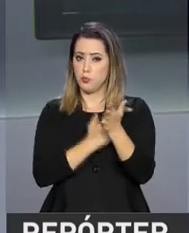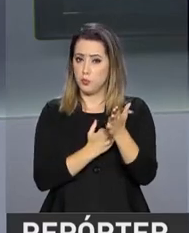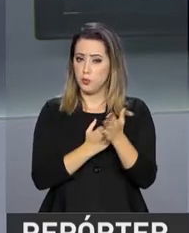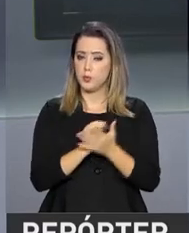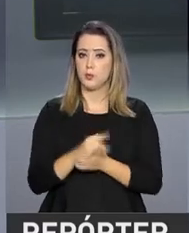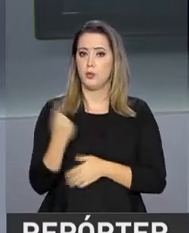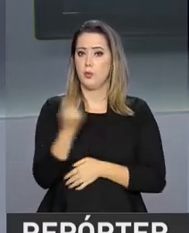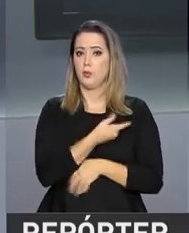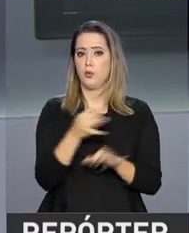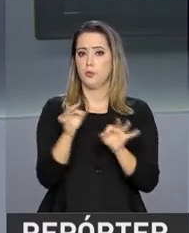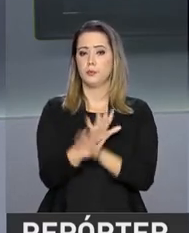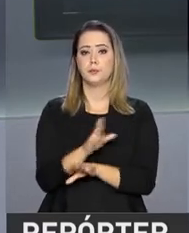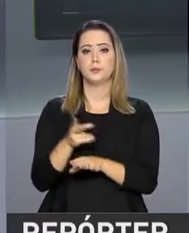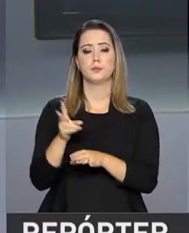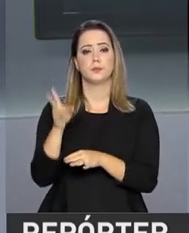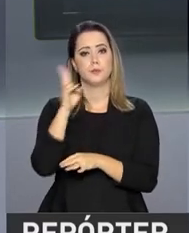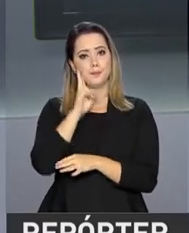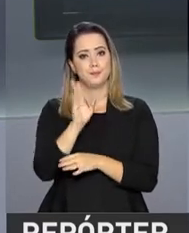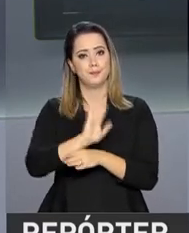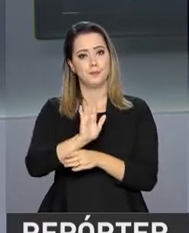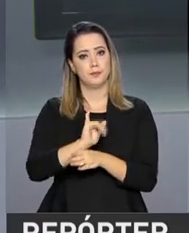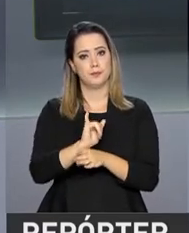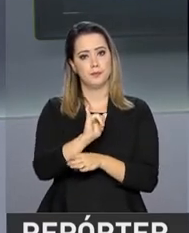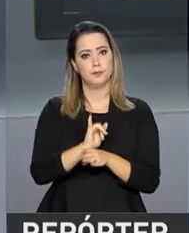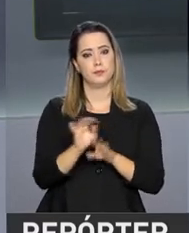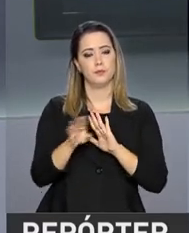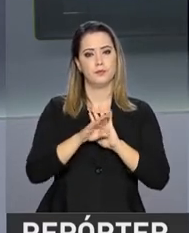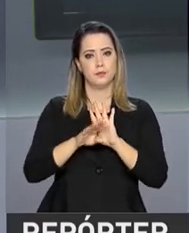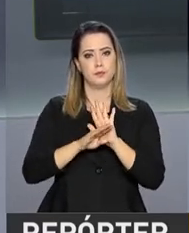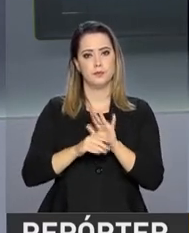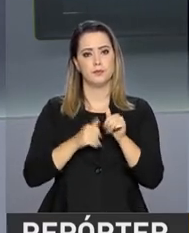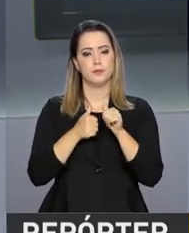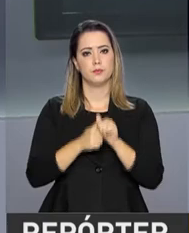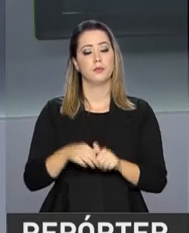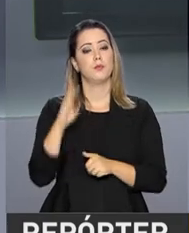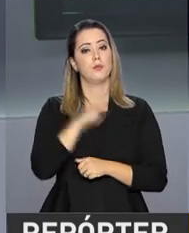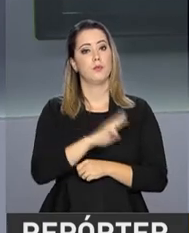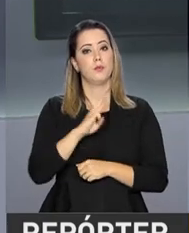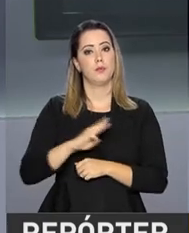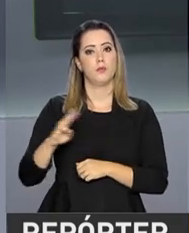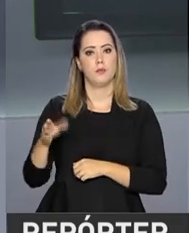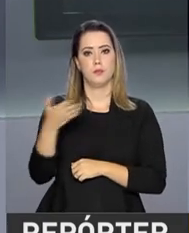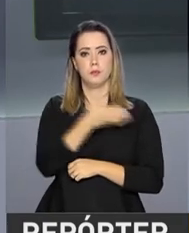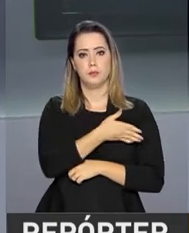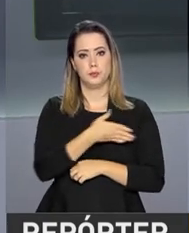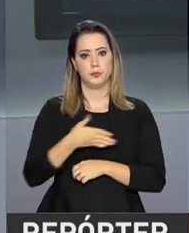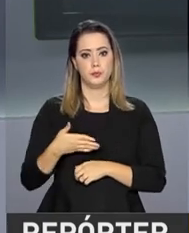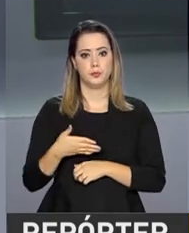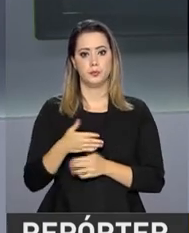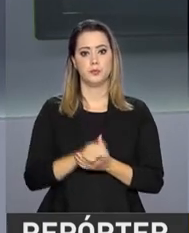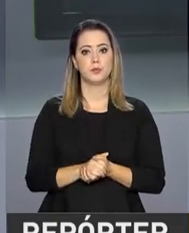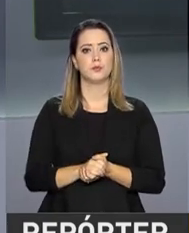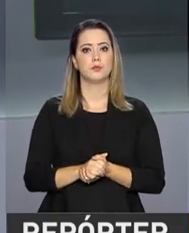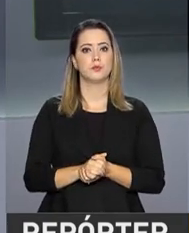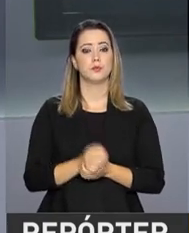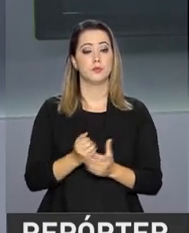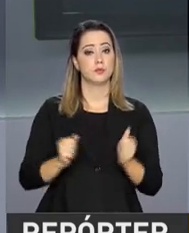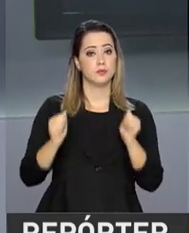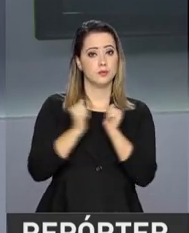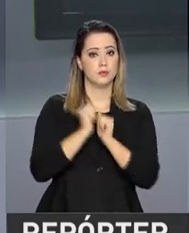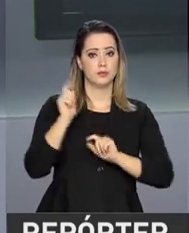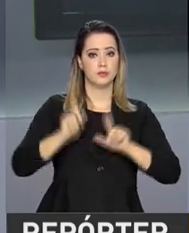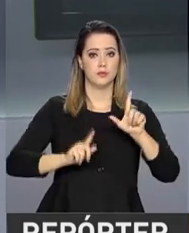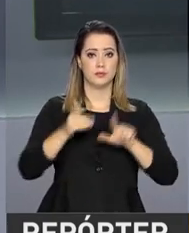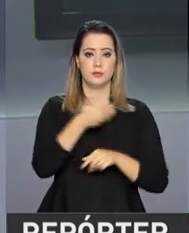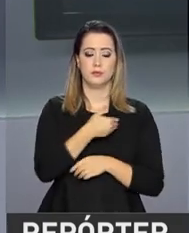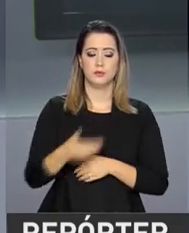ficamos por aqui você pode rever as reportagens no youtube e toda a nossa programação também está na página da nbr na internet continue